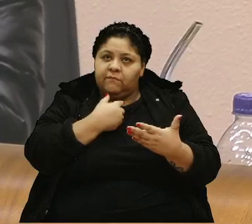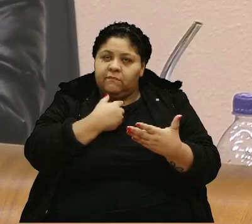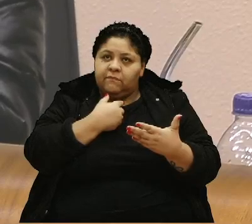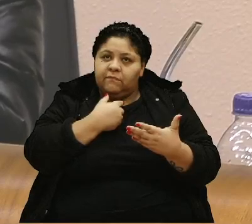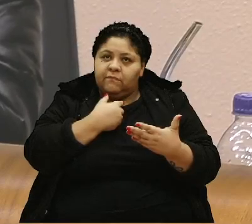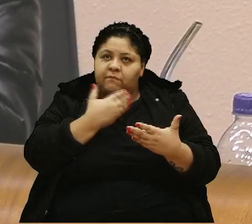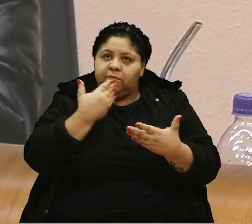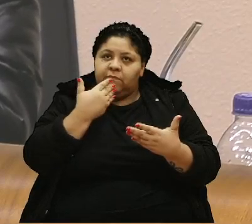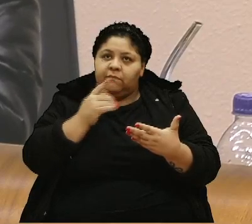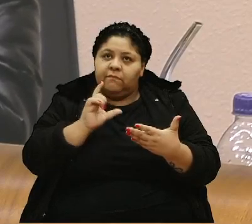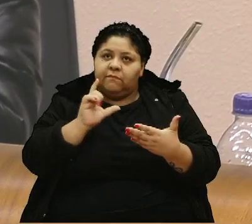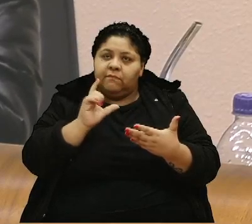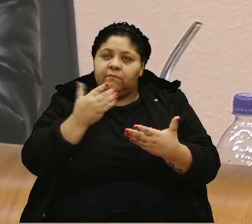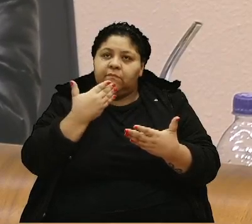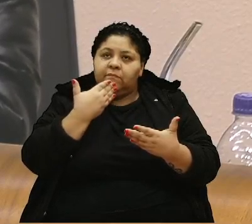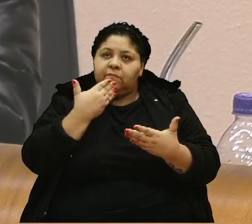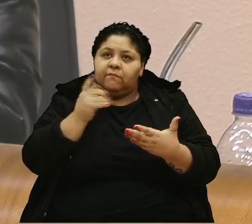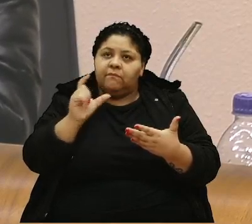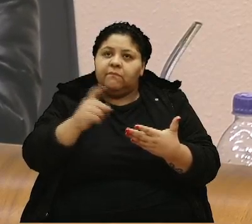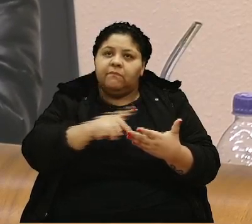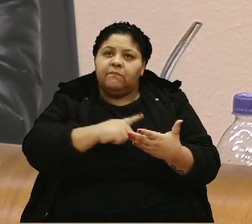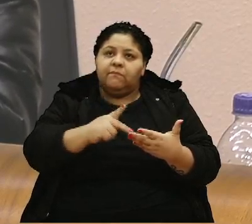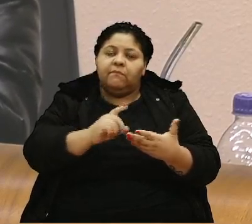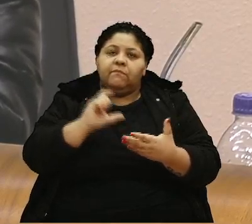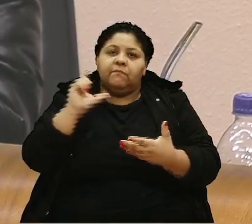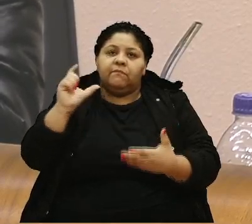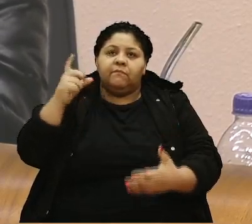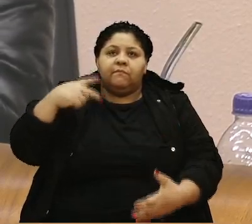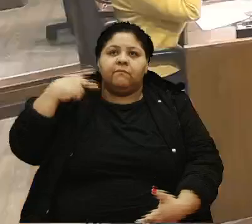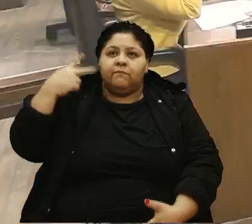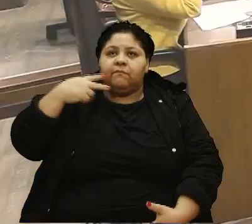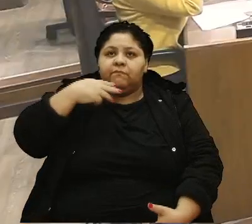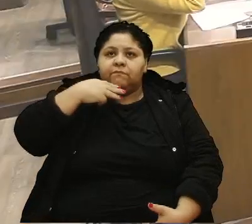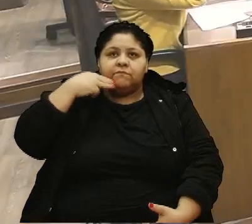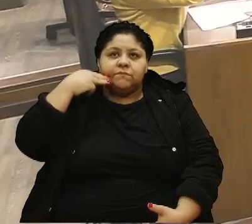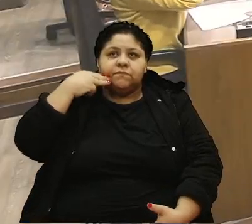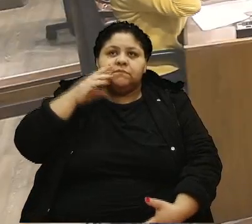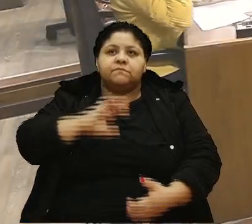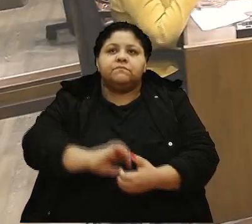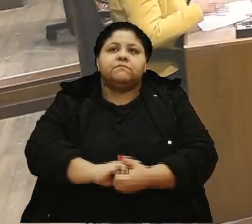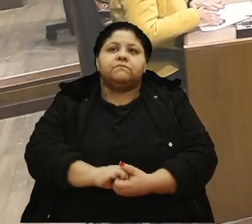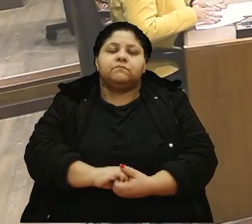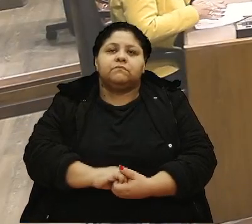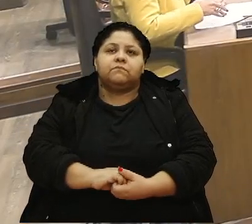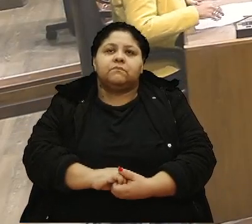Peço a palavra, presidente. e dos senhores vereadores. Com a palavra, a vereadora Marisol Santos.